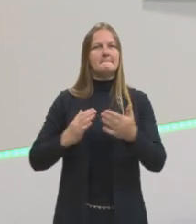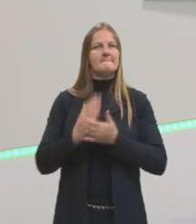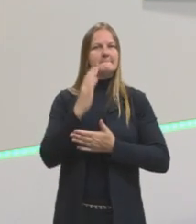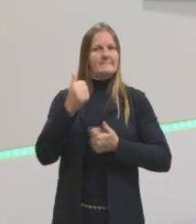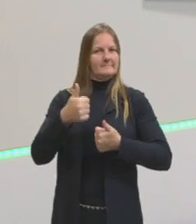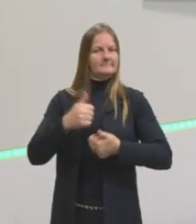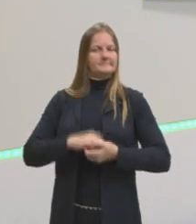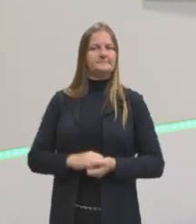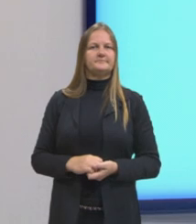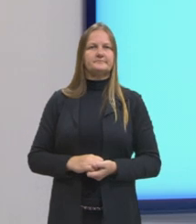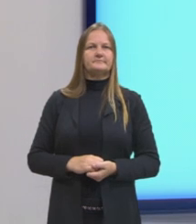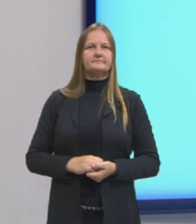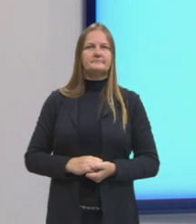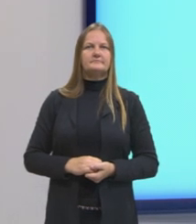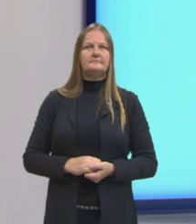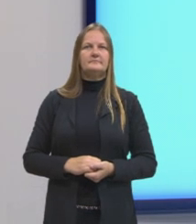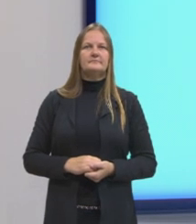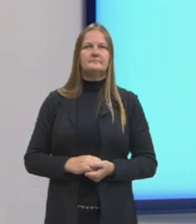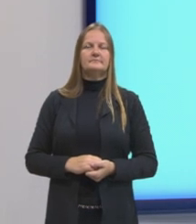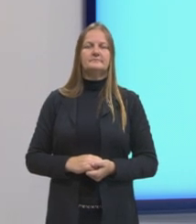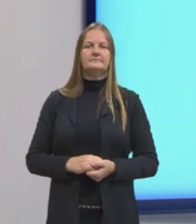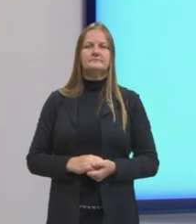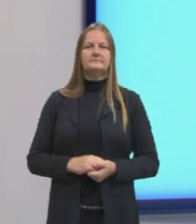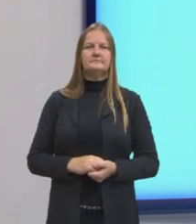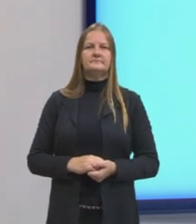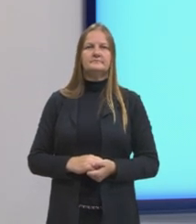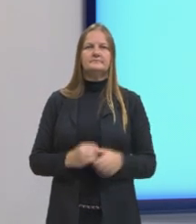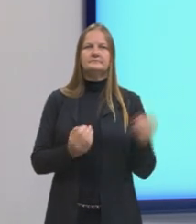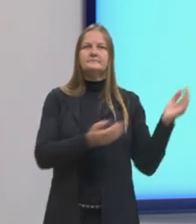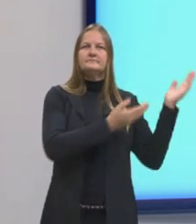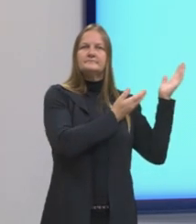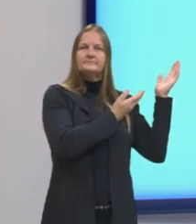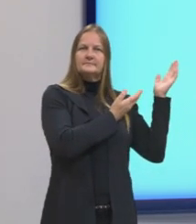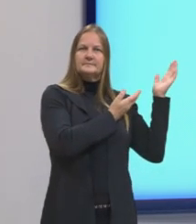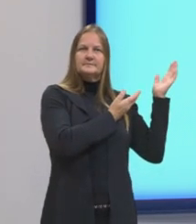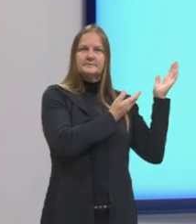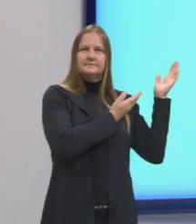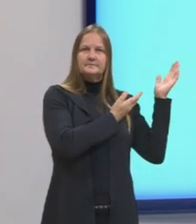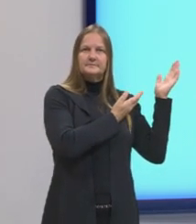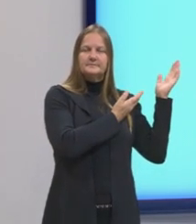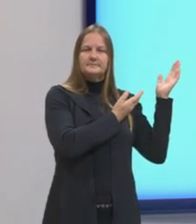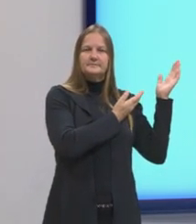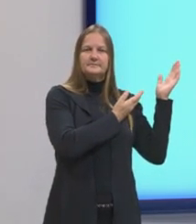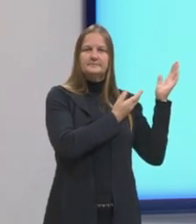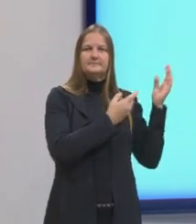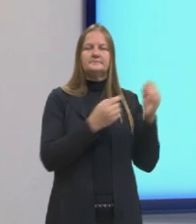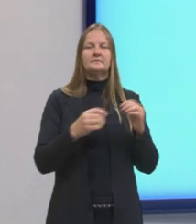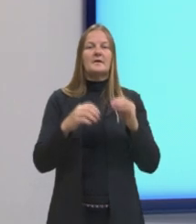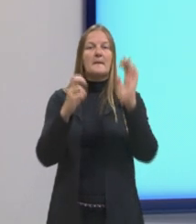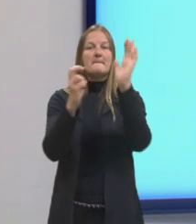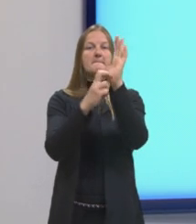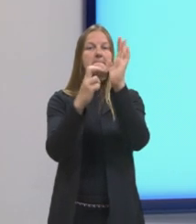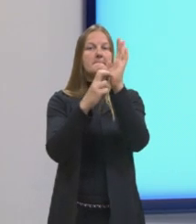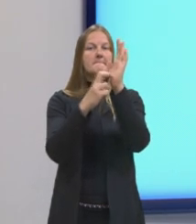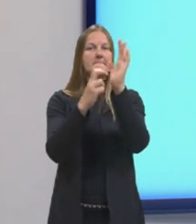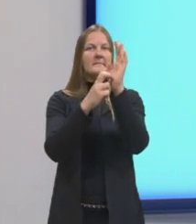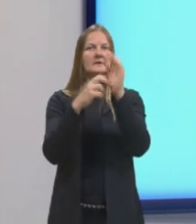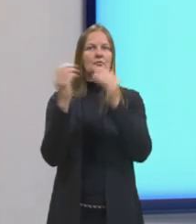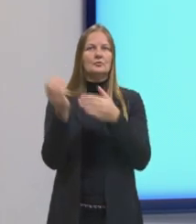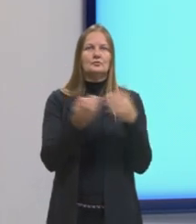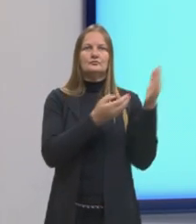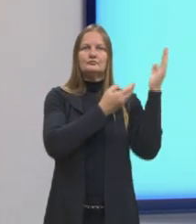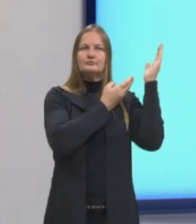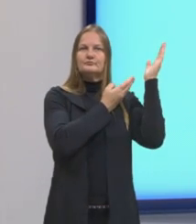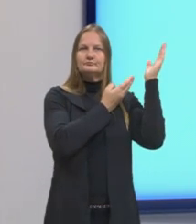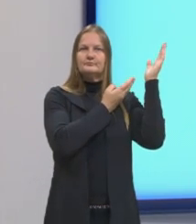no gráfico correto e aqui eu peguei Outro ponto referencial o banco e o banco nós temos